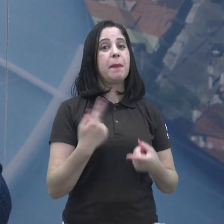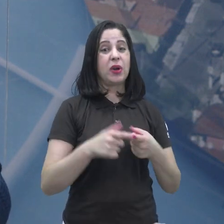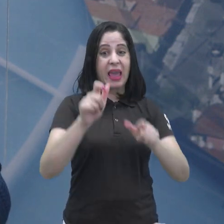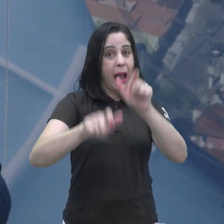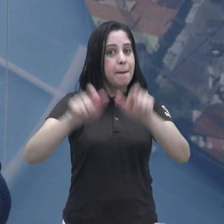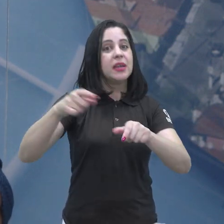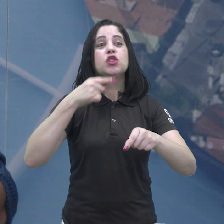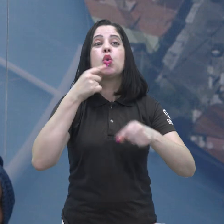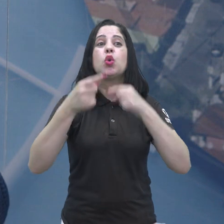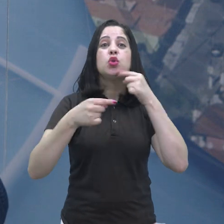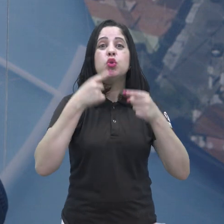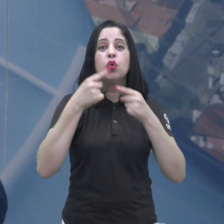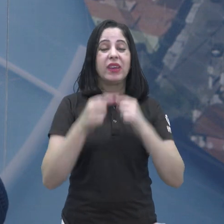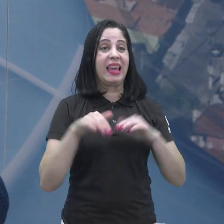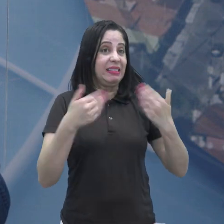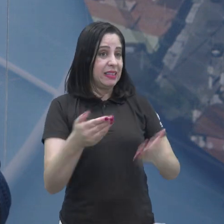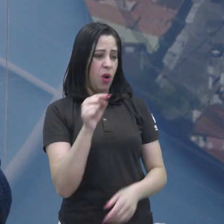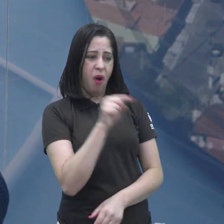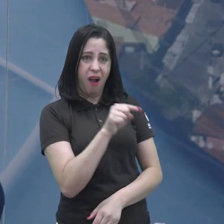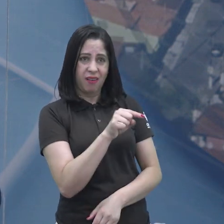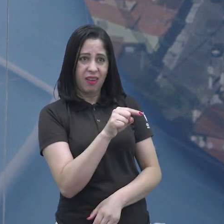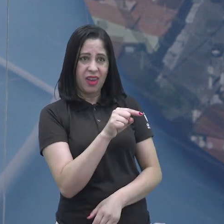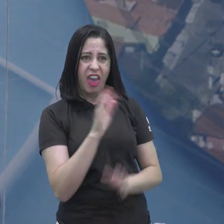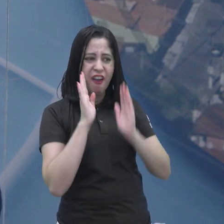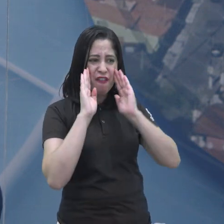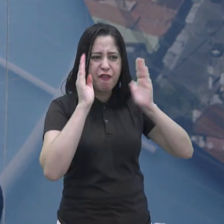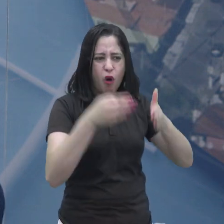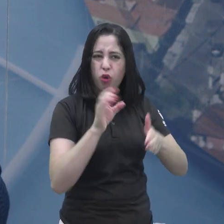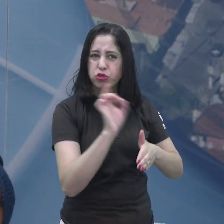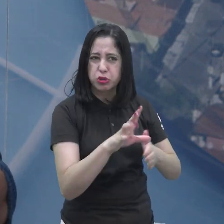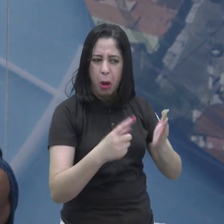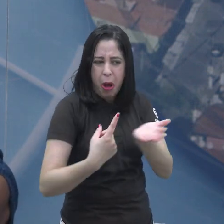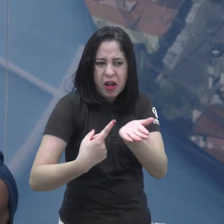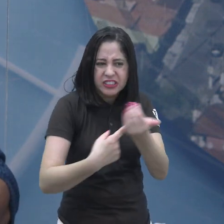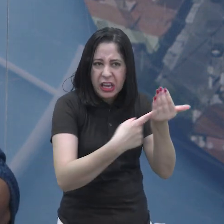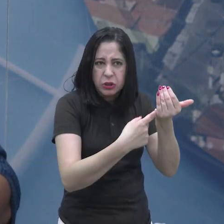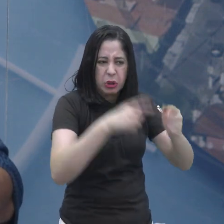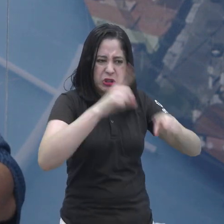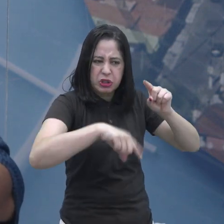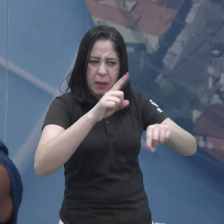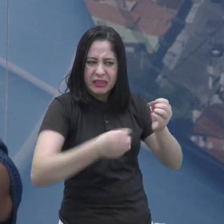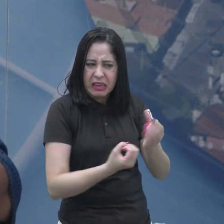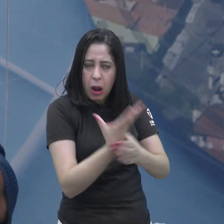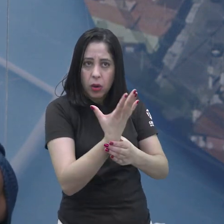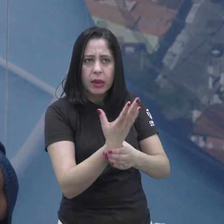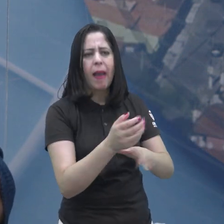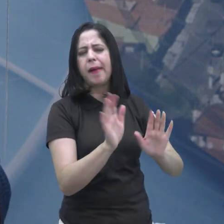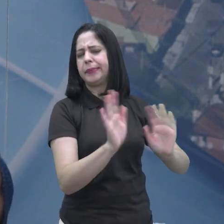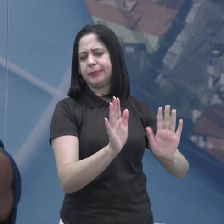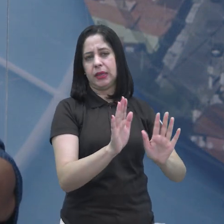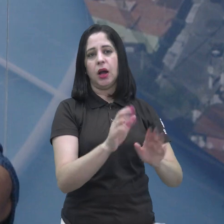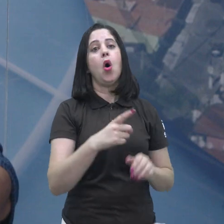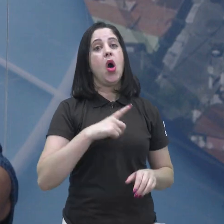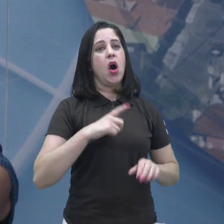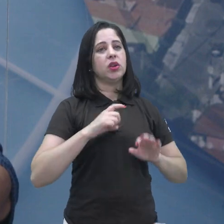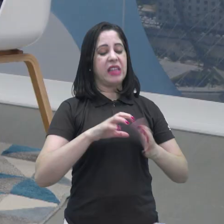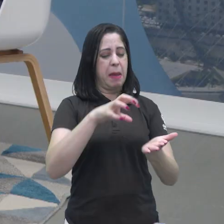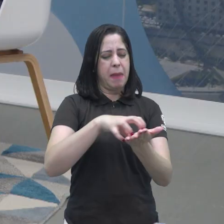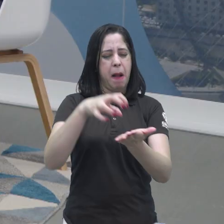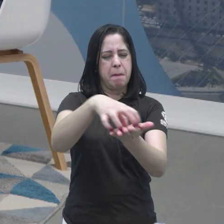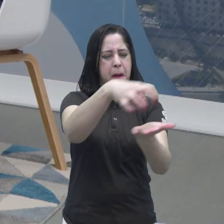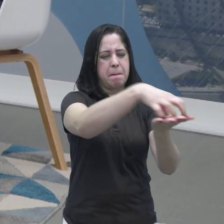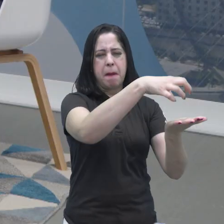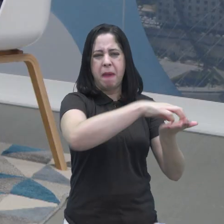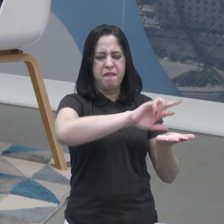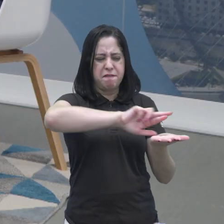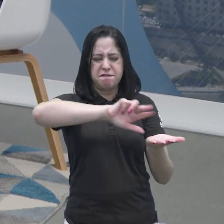falou, as startups não são necessariamente voltadas à tecnologia, Não necessariamente. Então existem uma série de startups, por